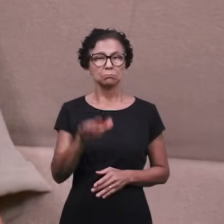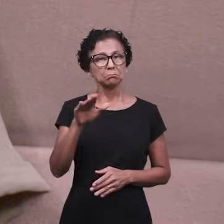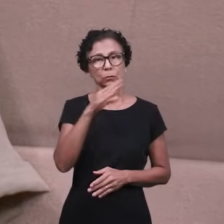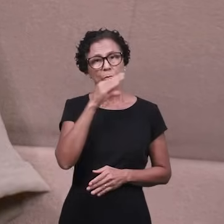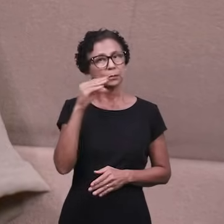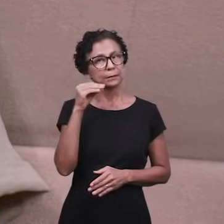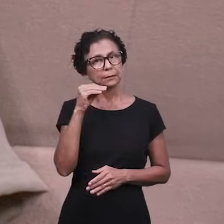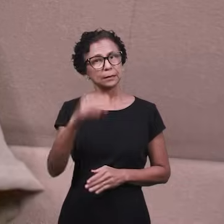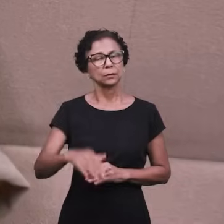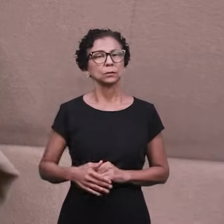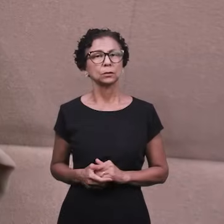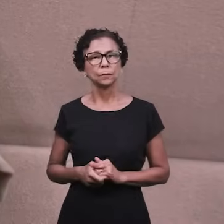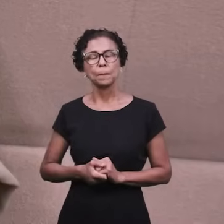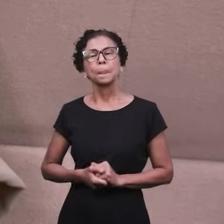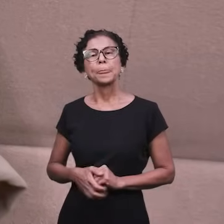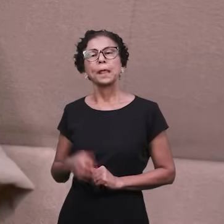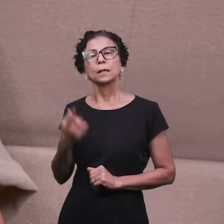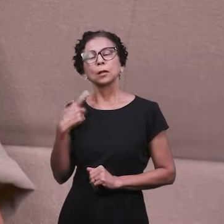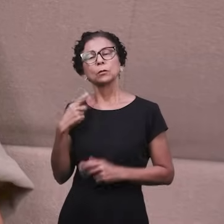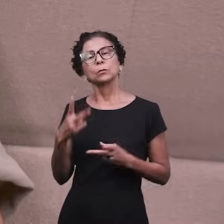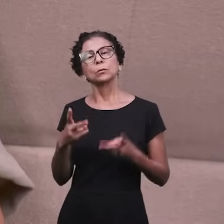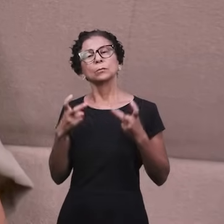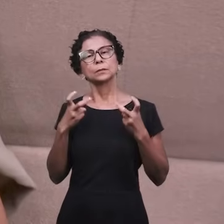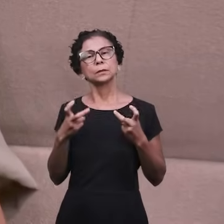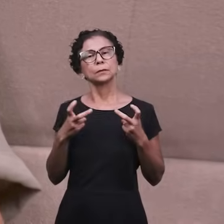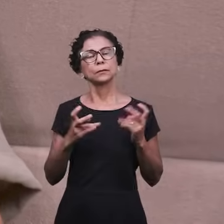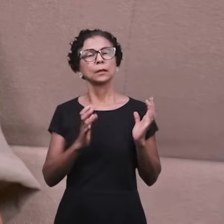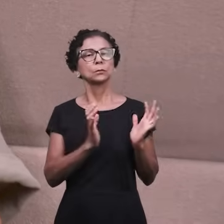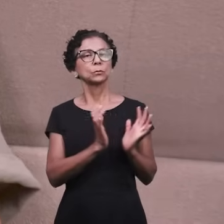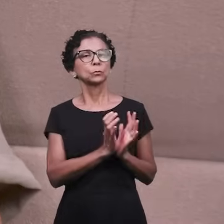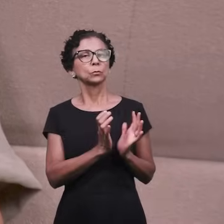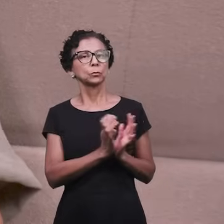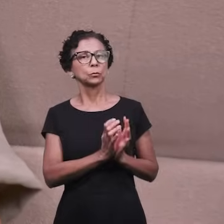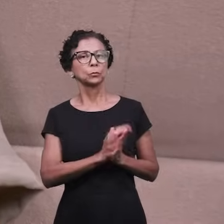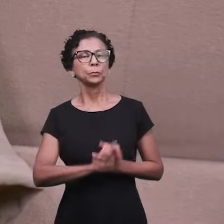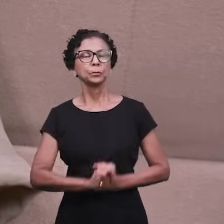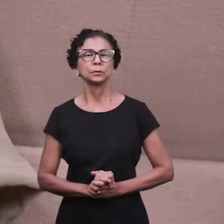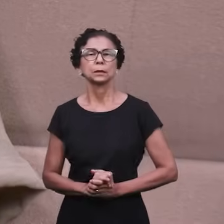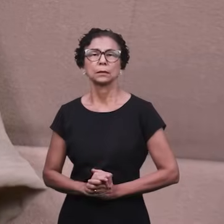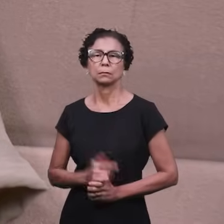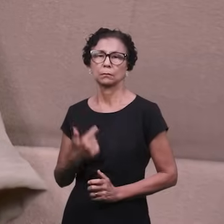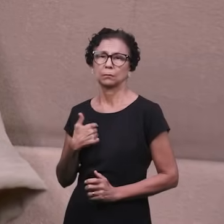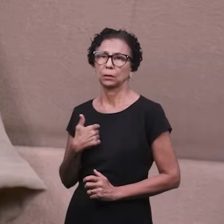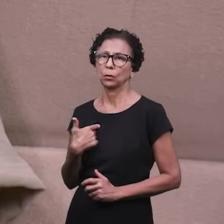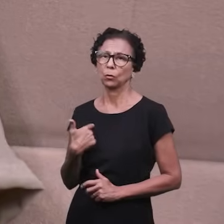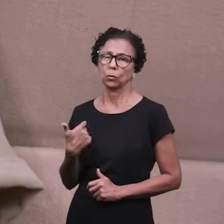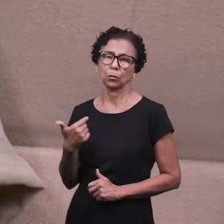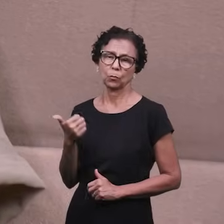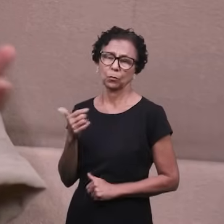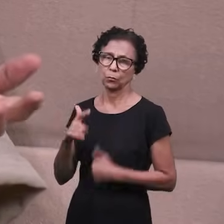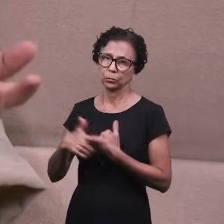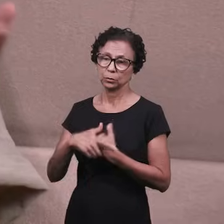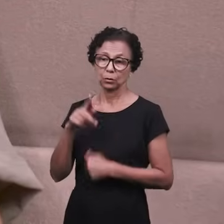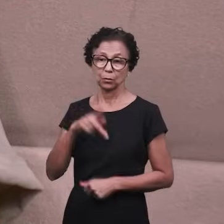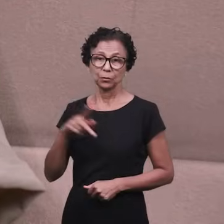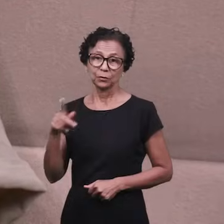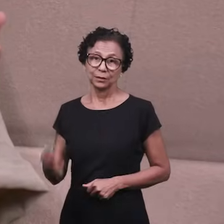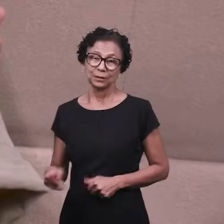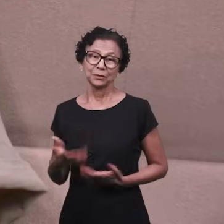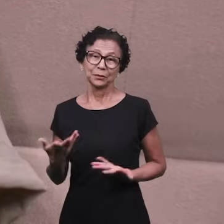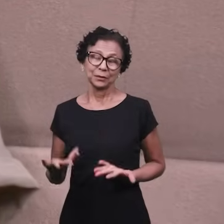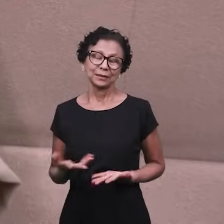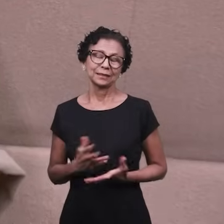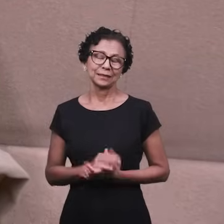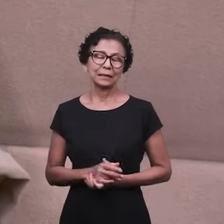vivido como professora, tenho visto nas classes, tem inúmeras experiências, né? A gente não tem tempo para